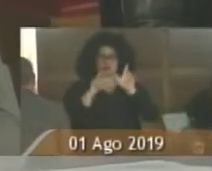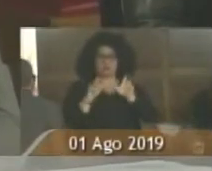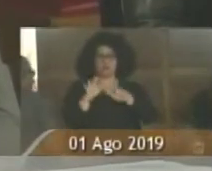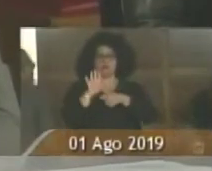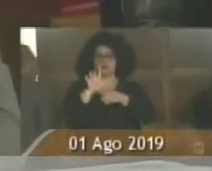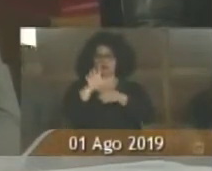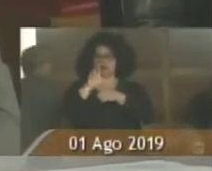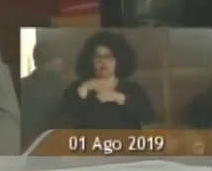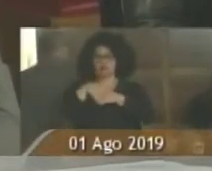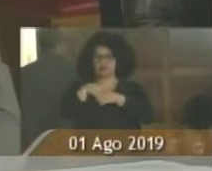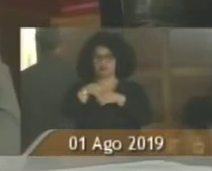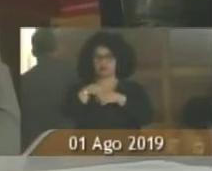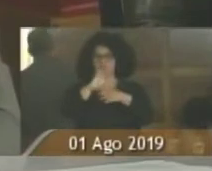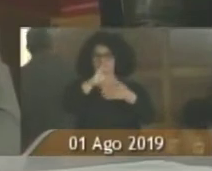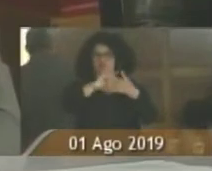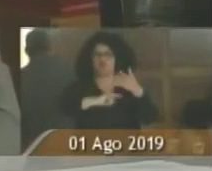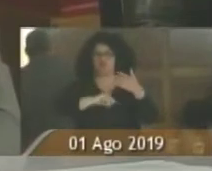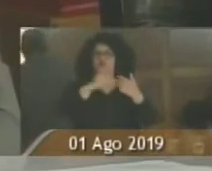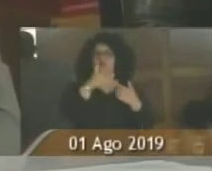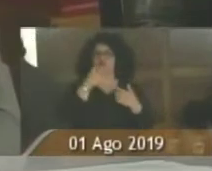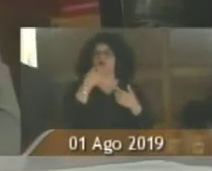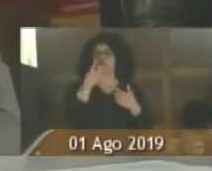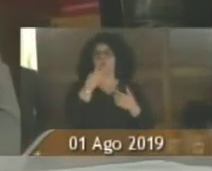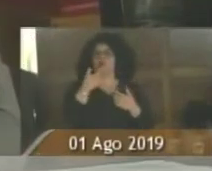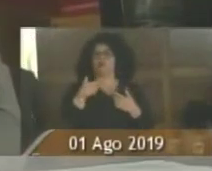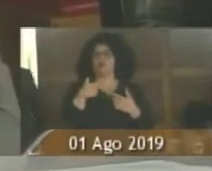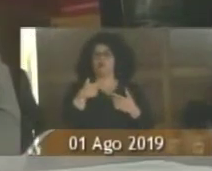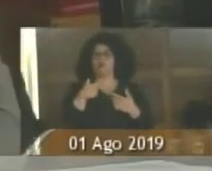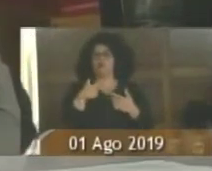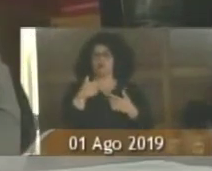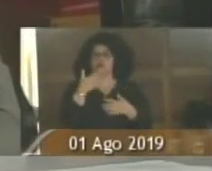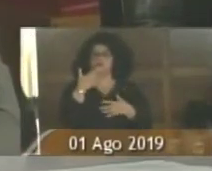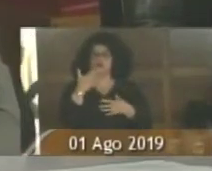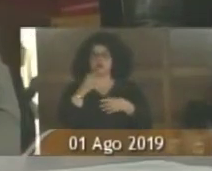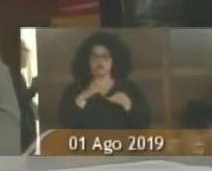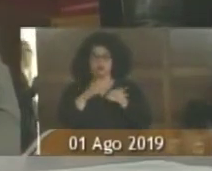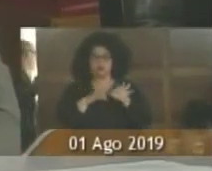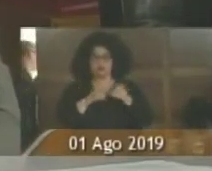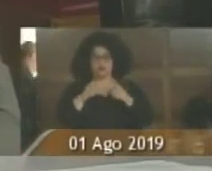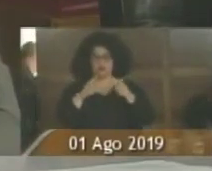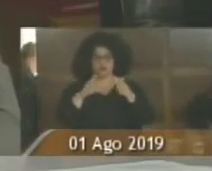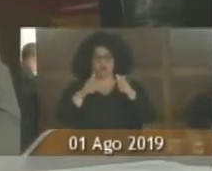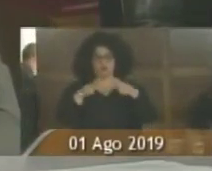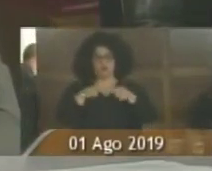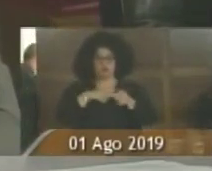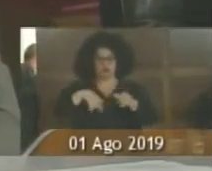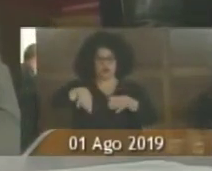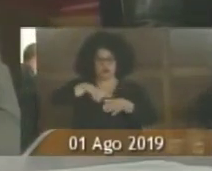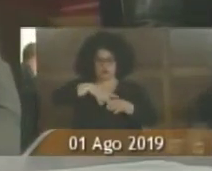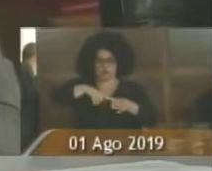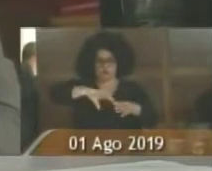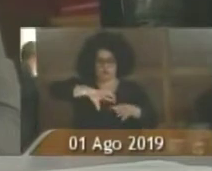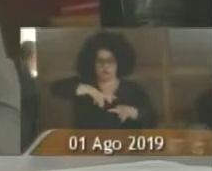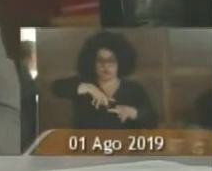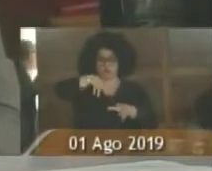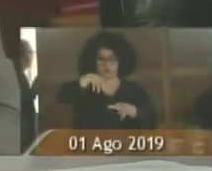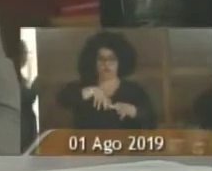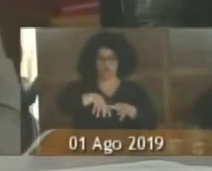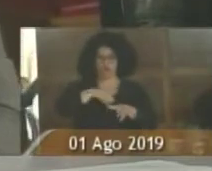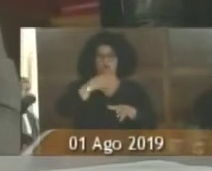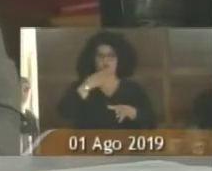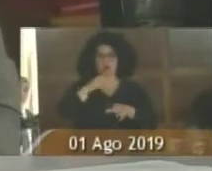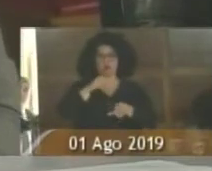Belém. Indicação 2341, indicando ao prefeito o reparo na tampa da galeria de águas pluviais localizada na rua Josefina de Jesus, tendo